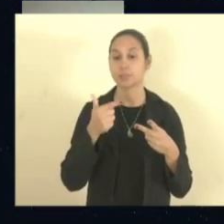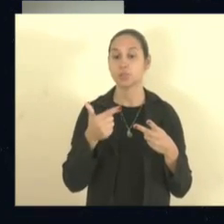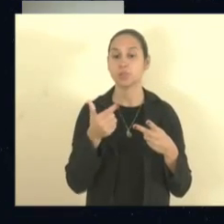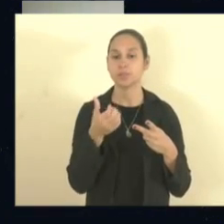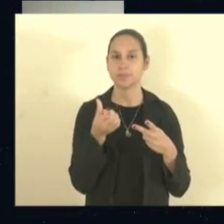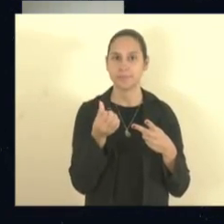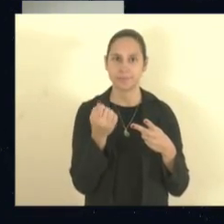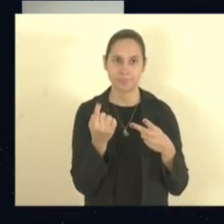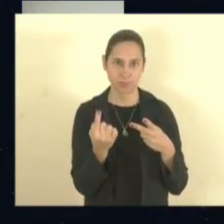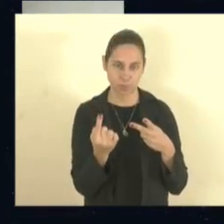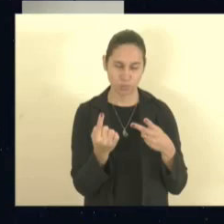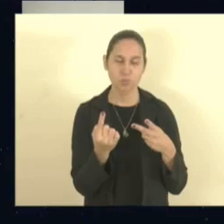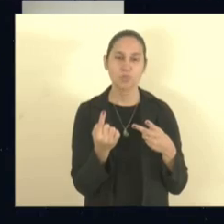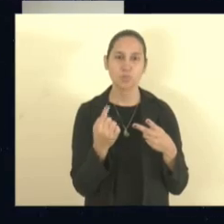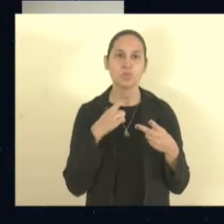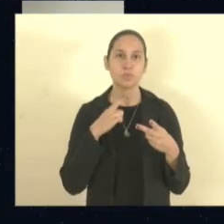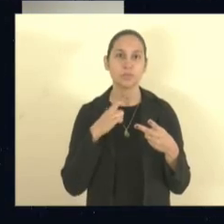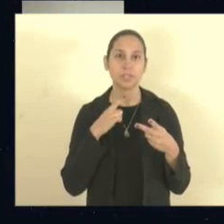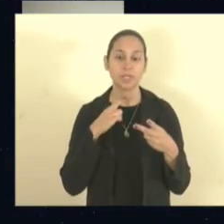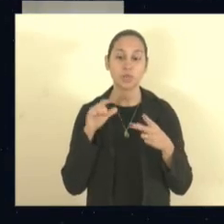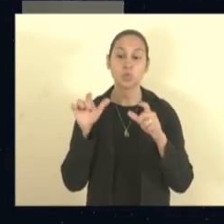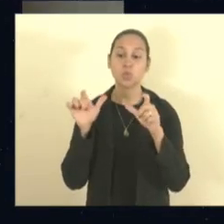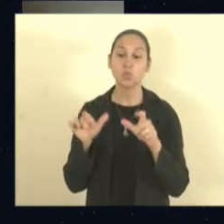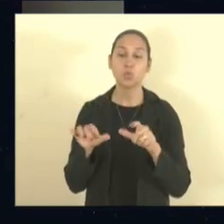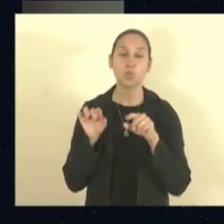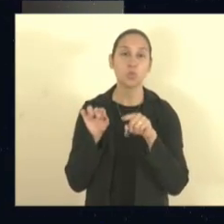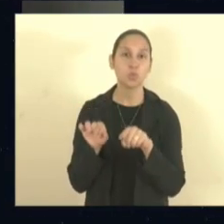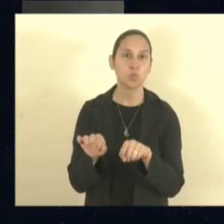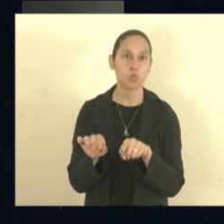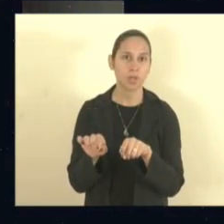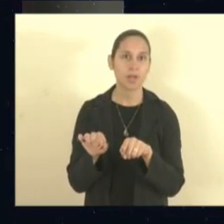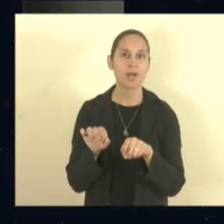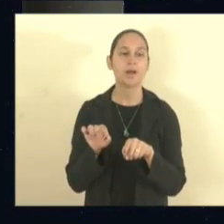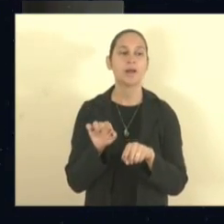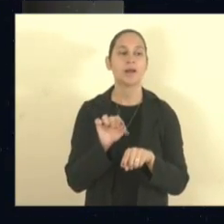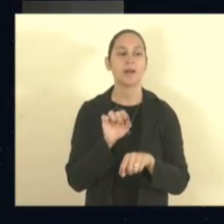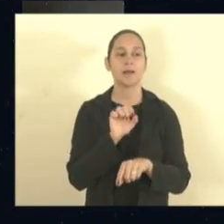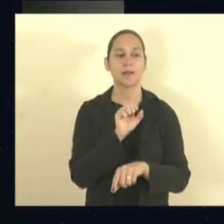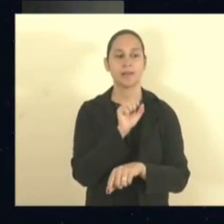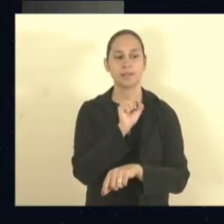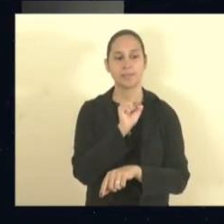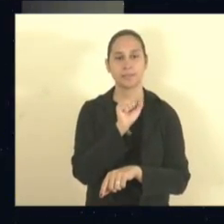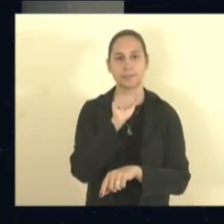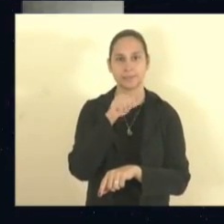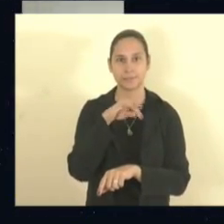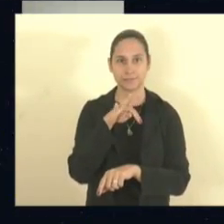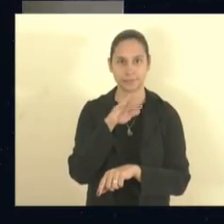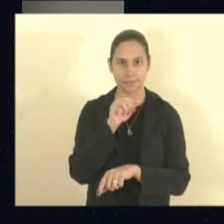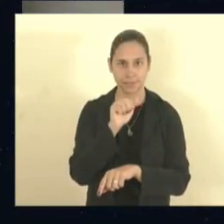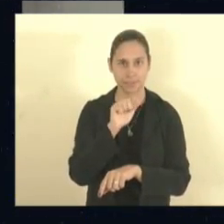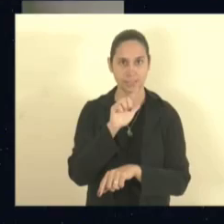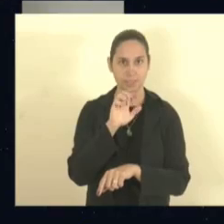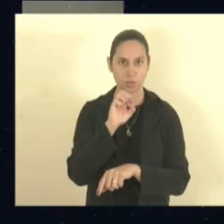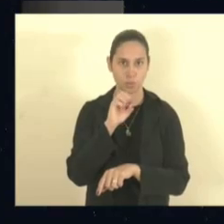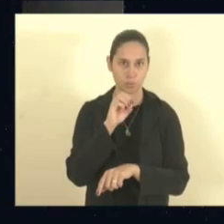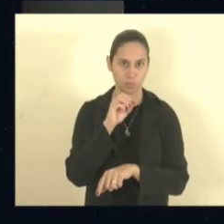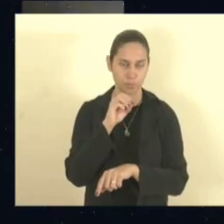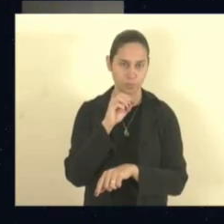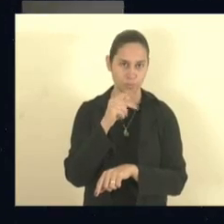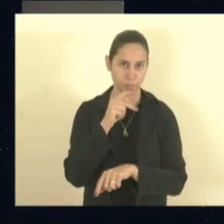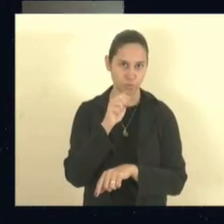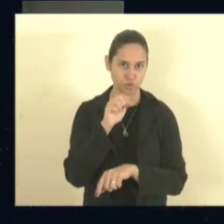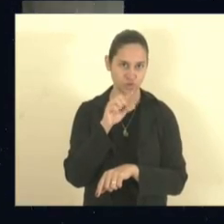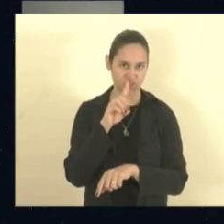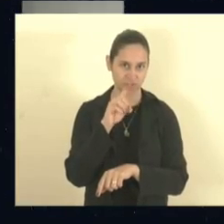261 tem um trecho que é de Santa Leopoldina a BR-101, que vai